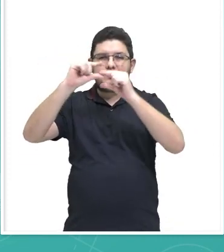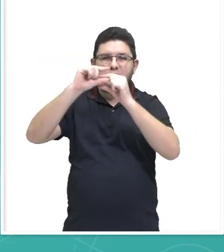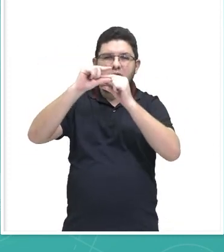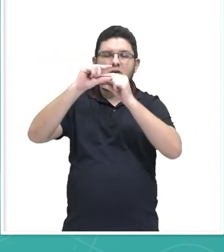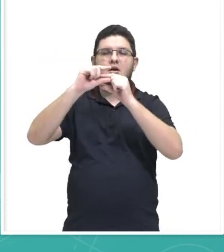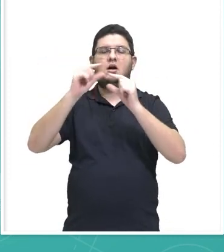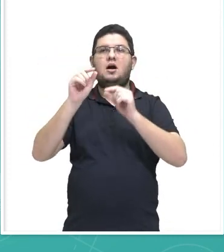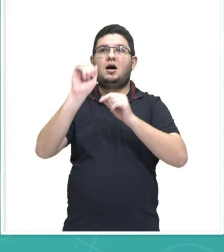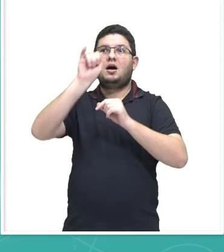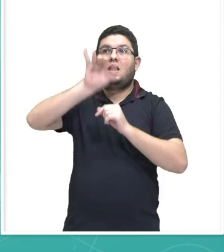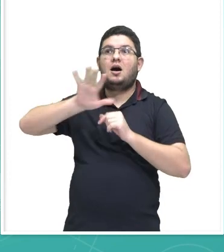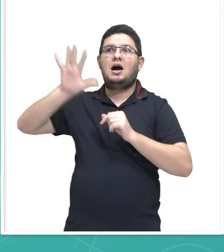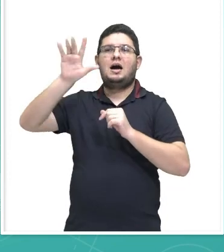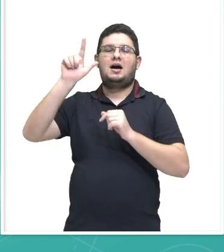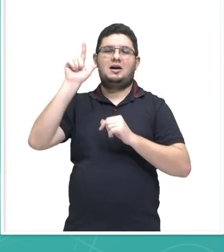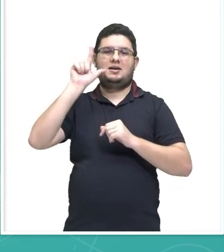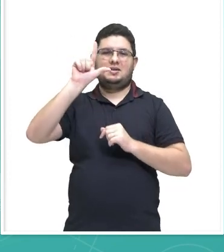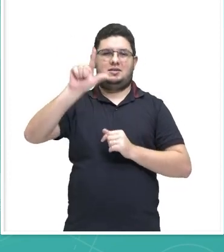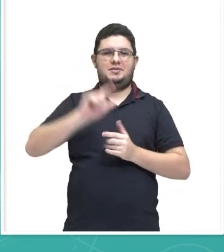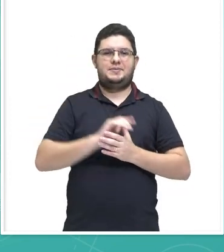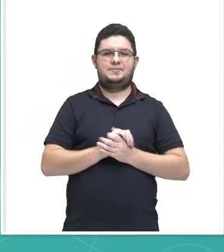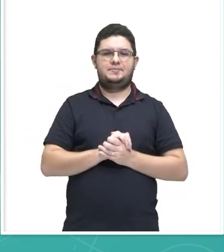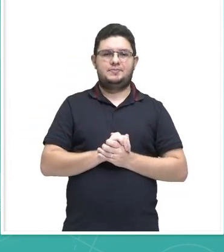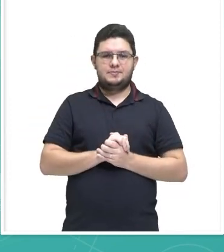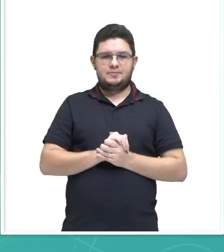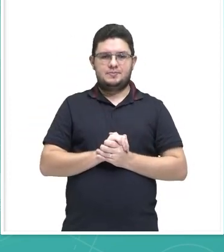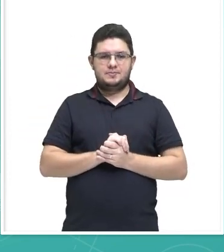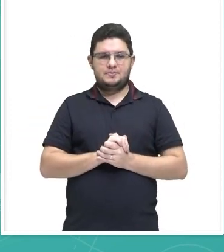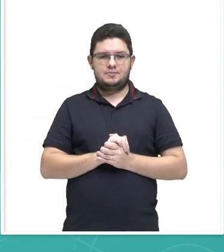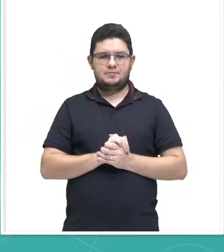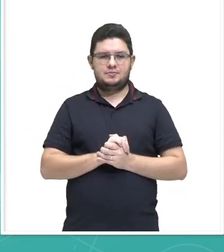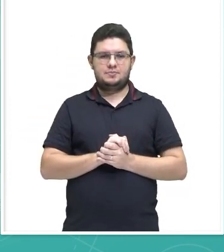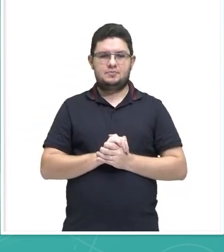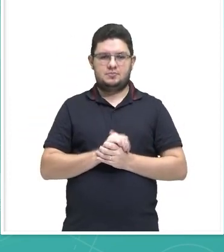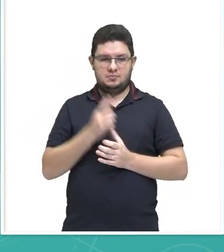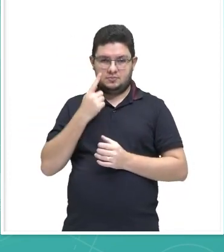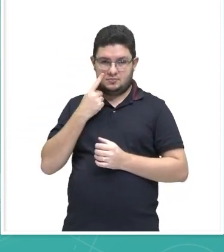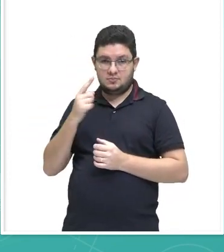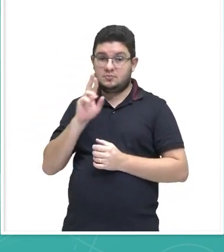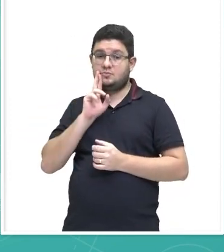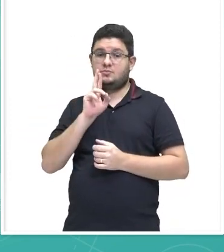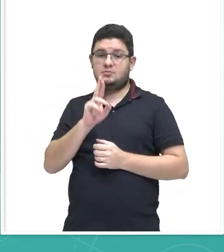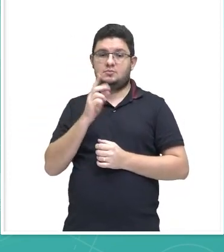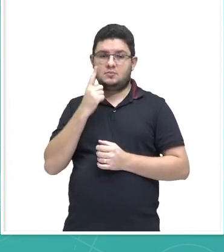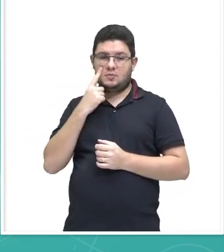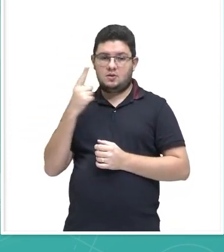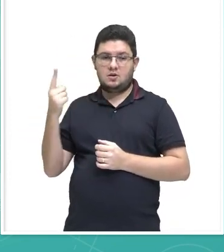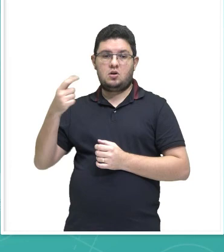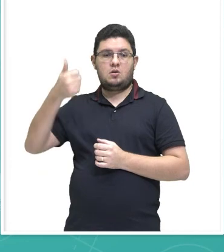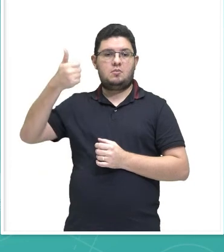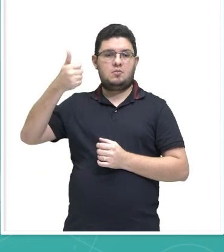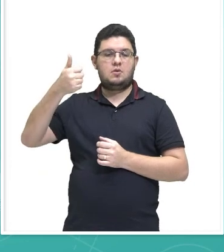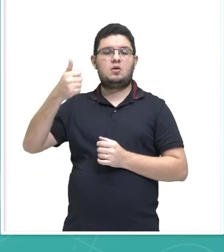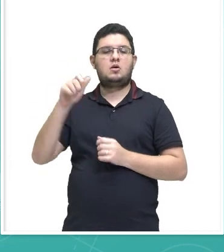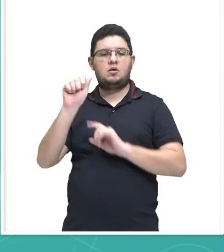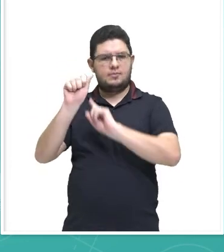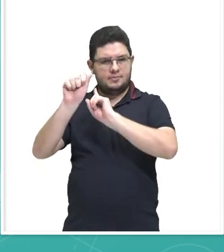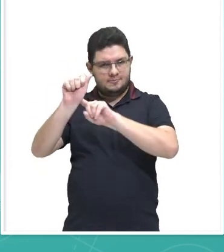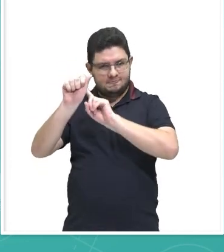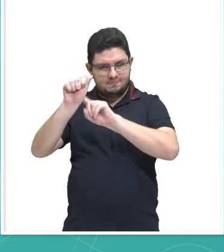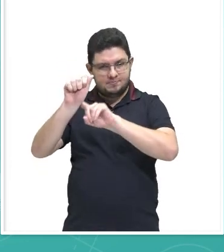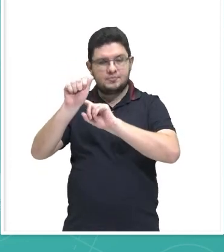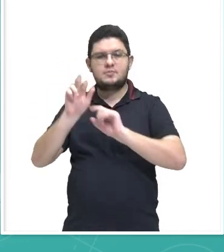até formar a imagem final. Vamos aqui ao nosso gabarito. Então, na questão 1, realmente a